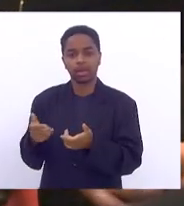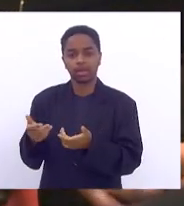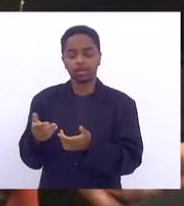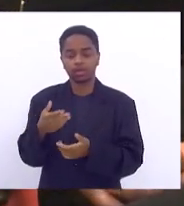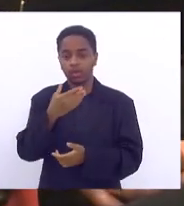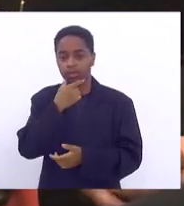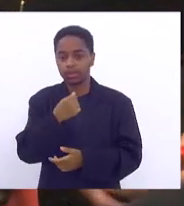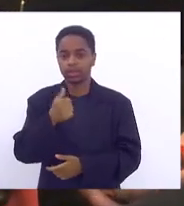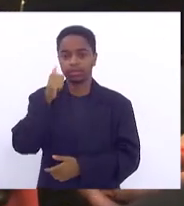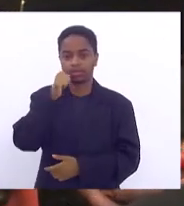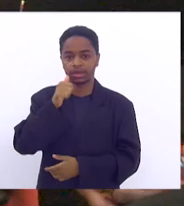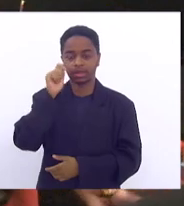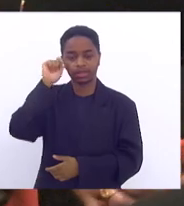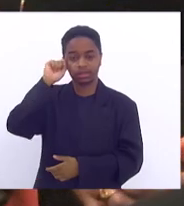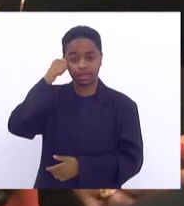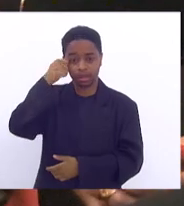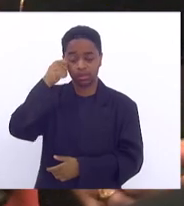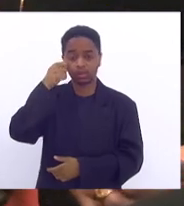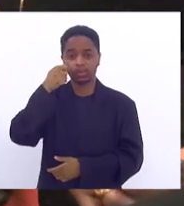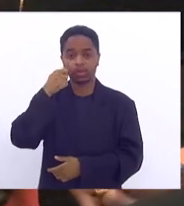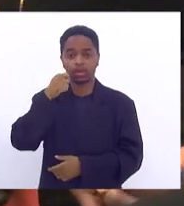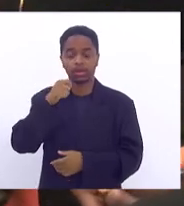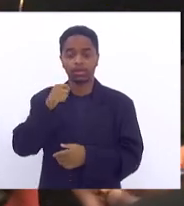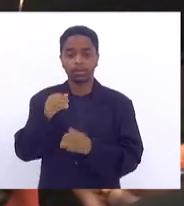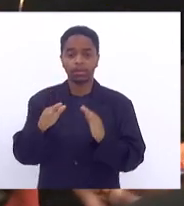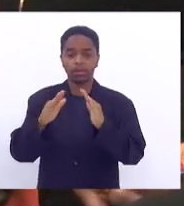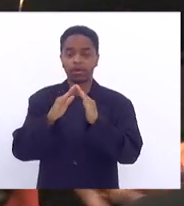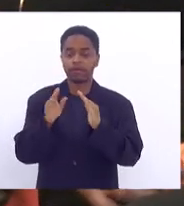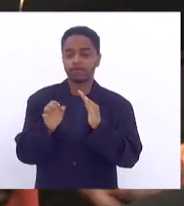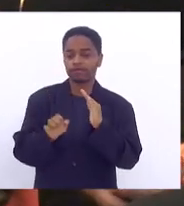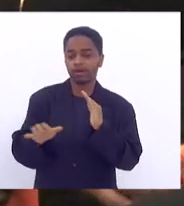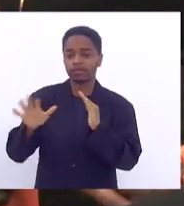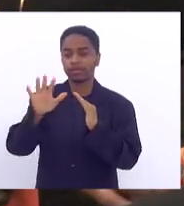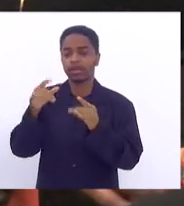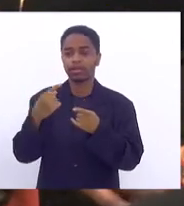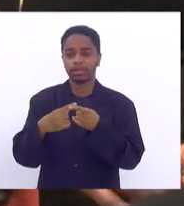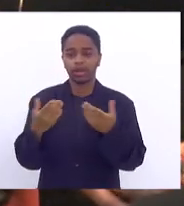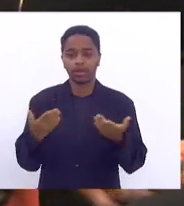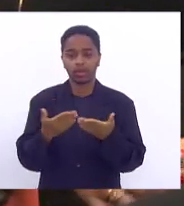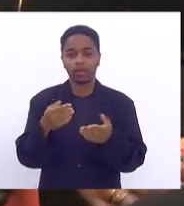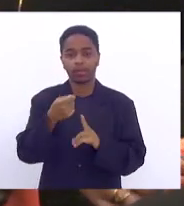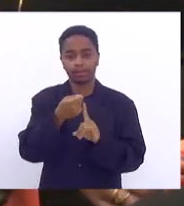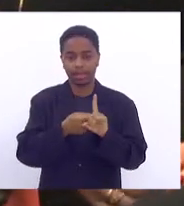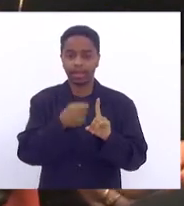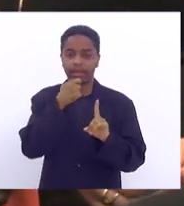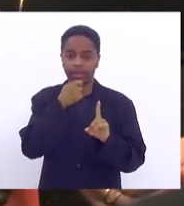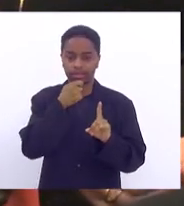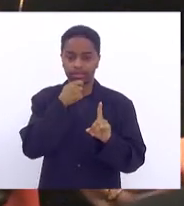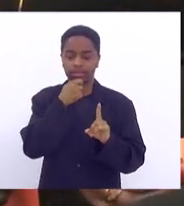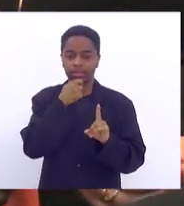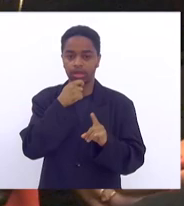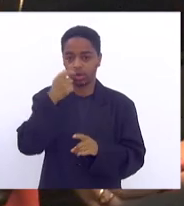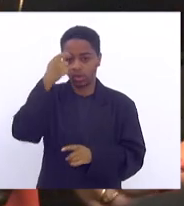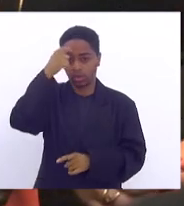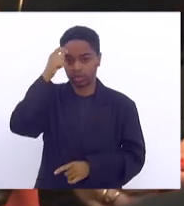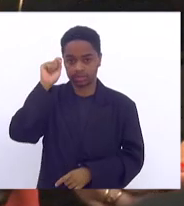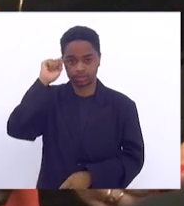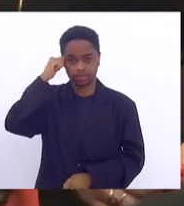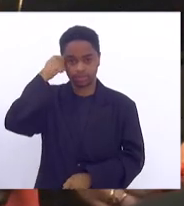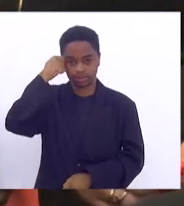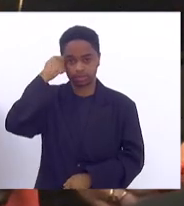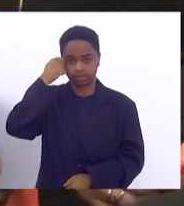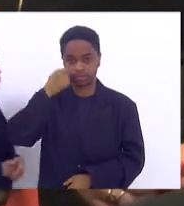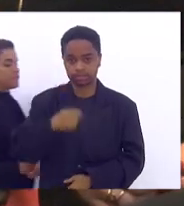meninos negros excluídos eu falo isso porque estamos um mês né ainda no mês da consciência